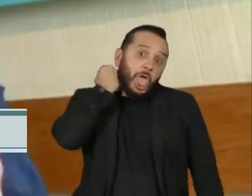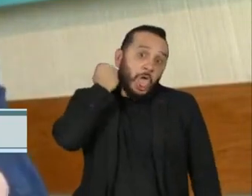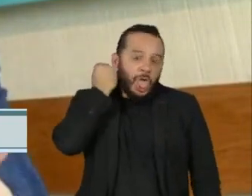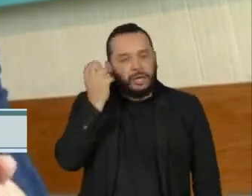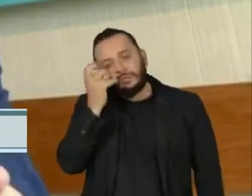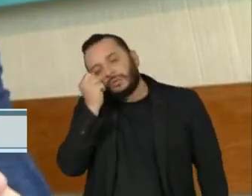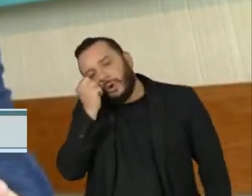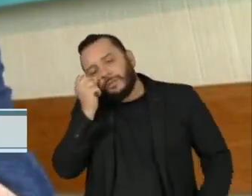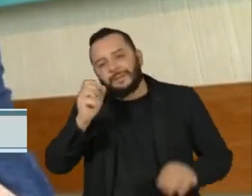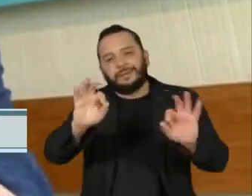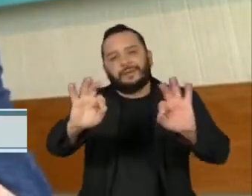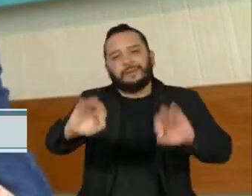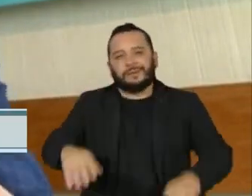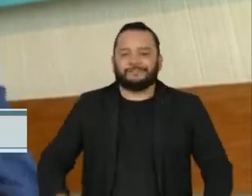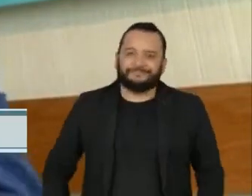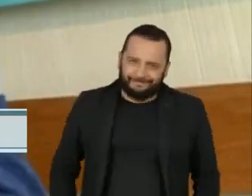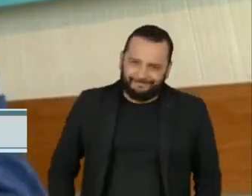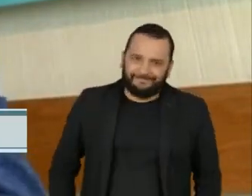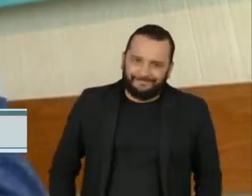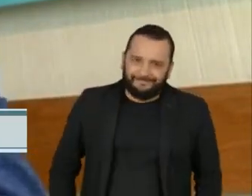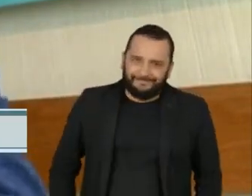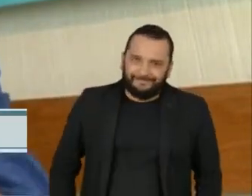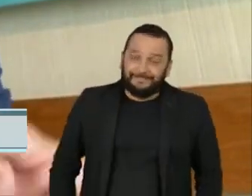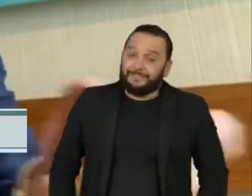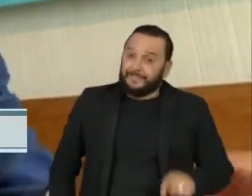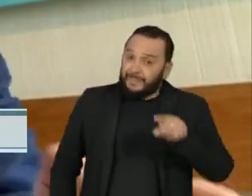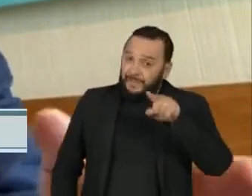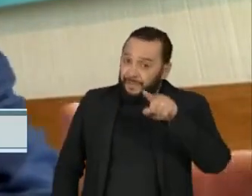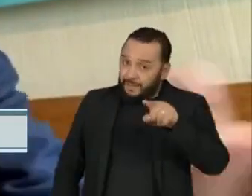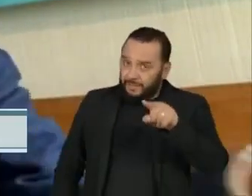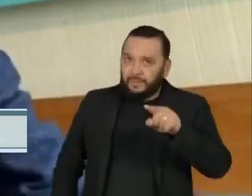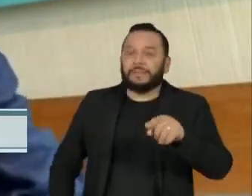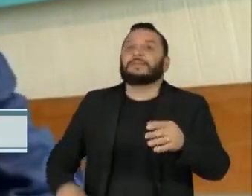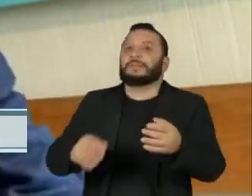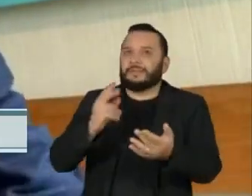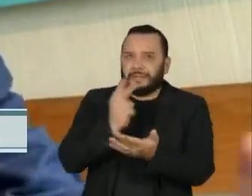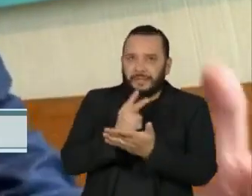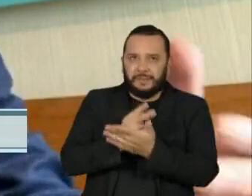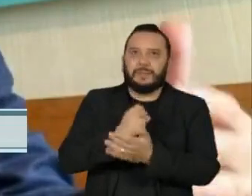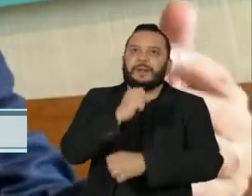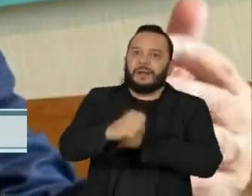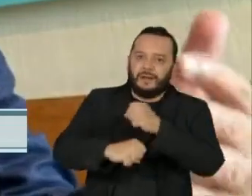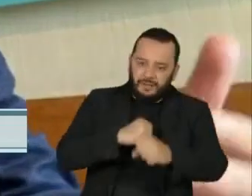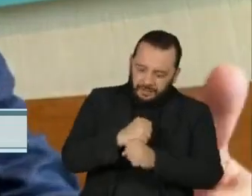são três ações básicas, e eu complemento com os exames médicos